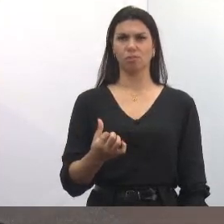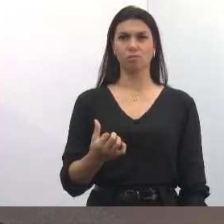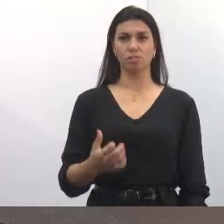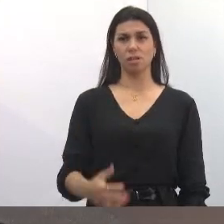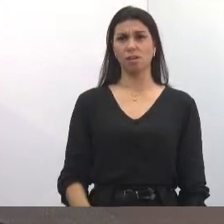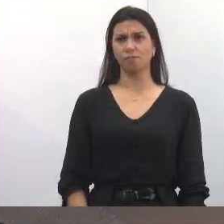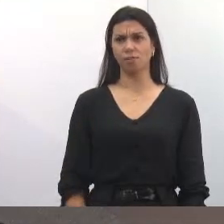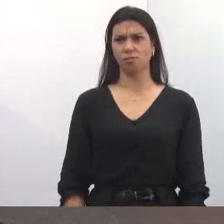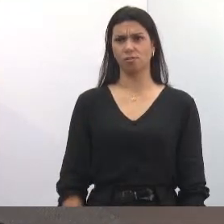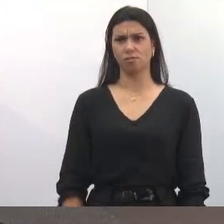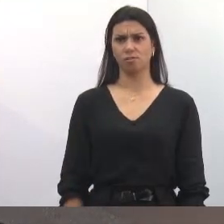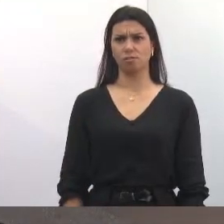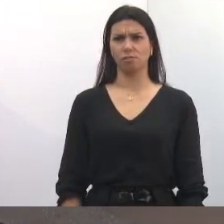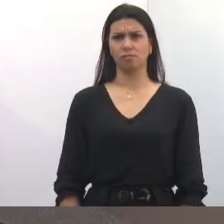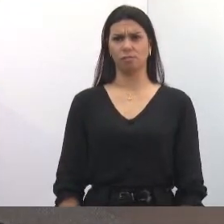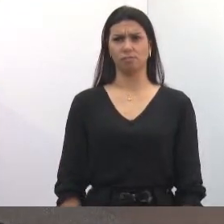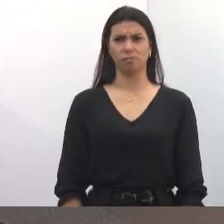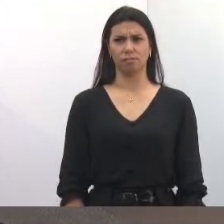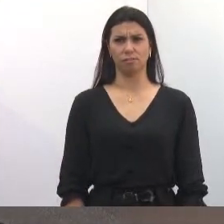R$ 5.435.786,94.